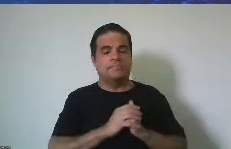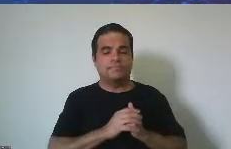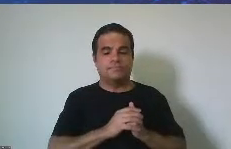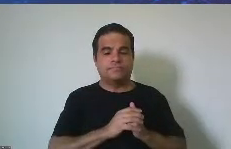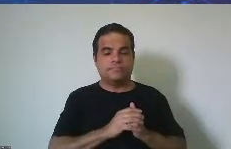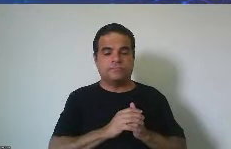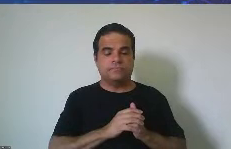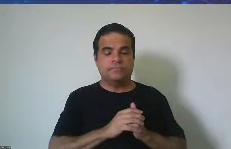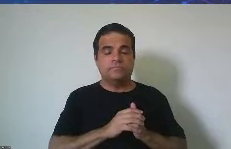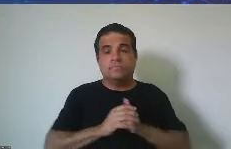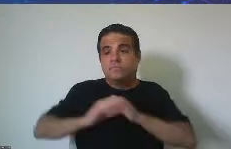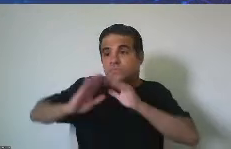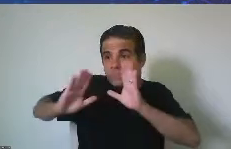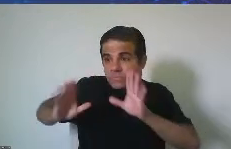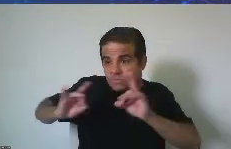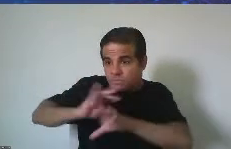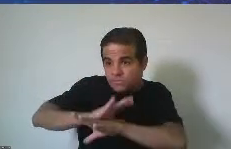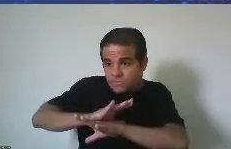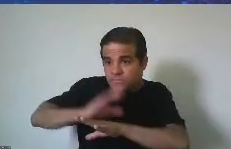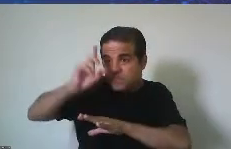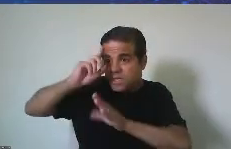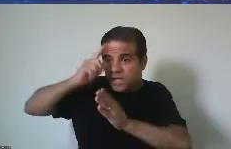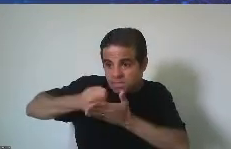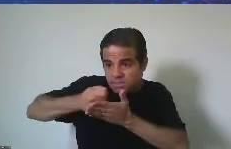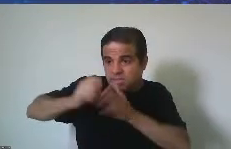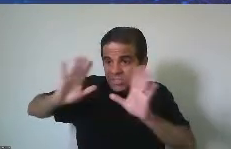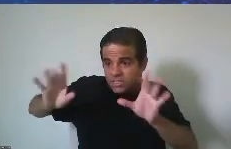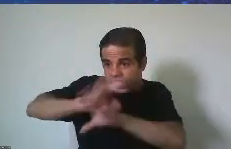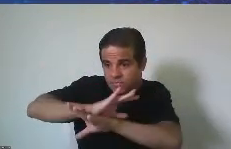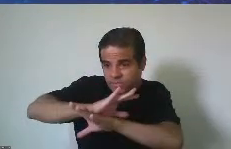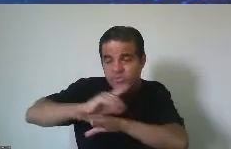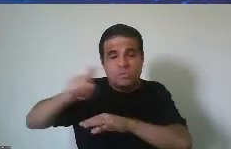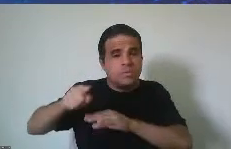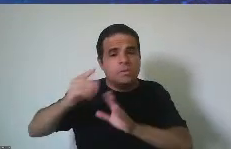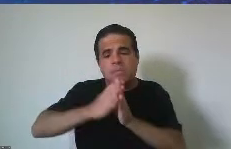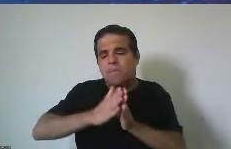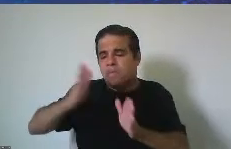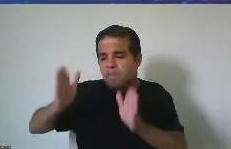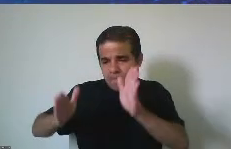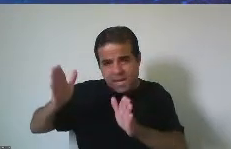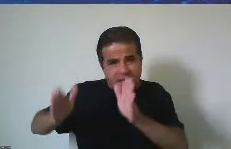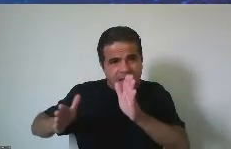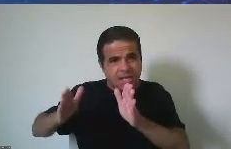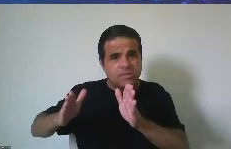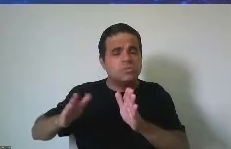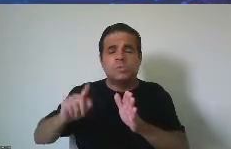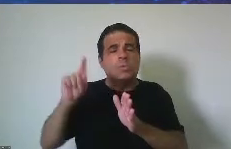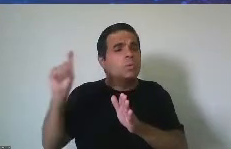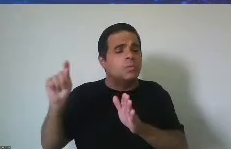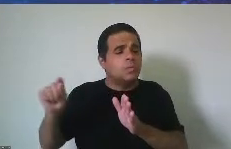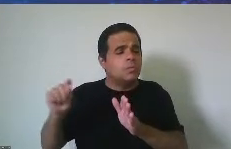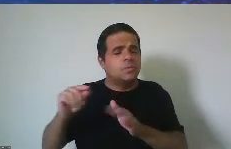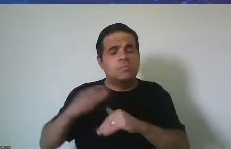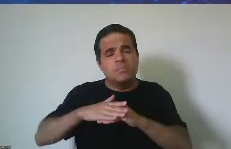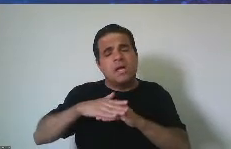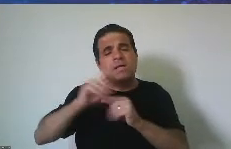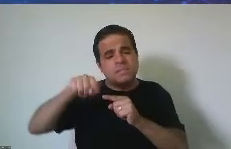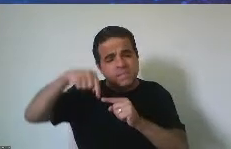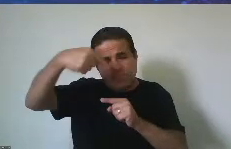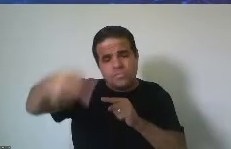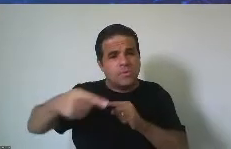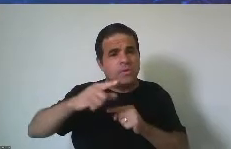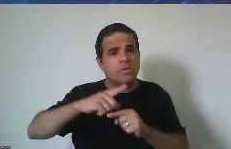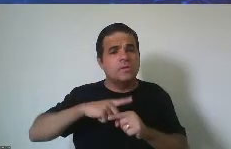quando o dia temos definido a solução técnica o braço e quase que mais que na sequência de forma